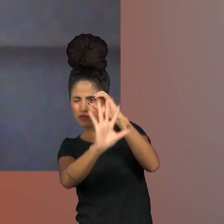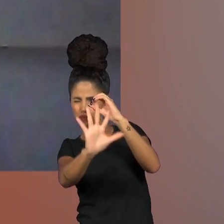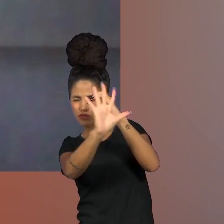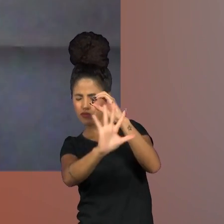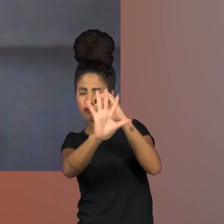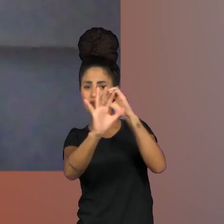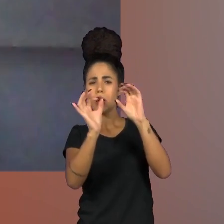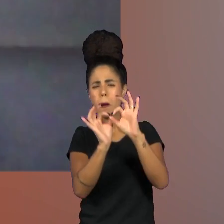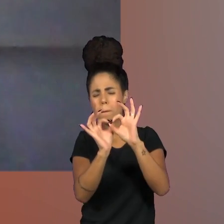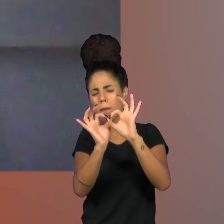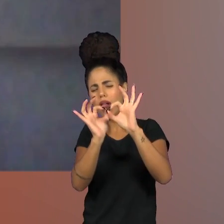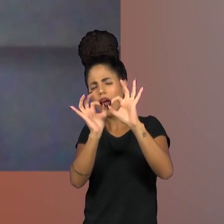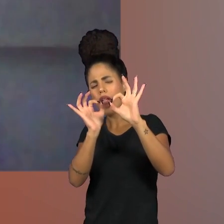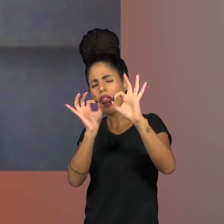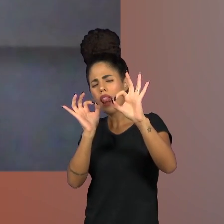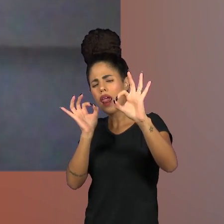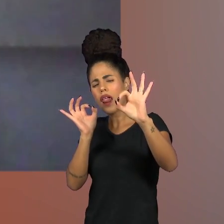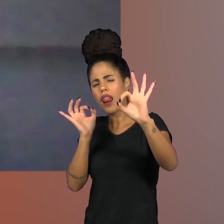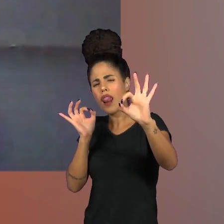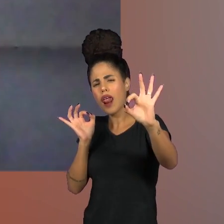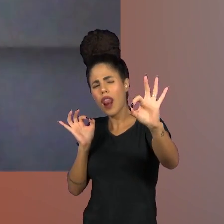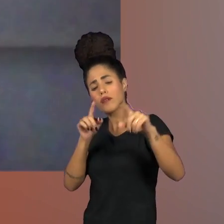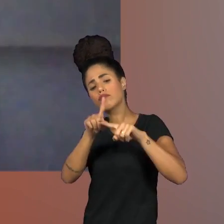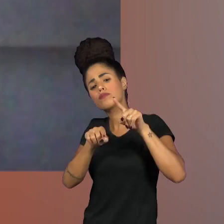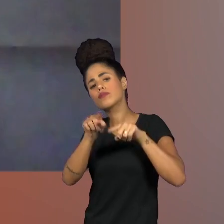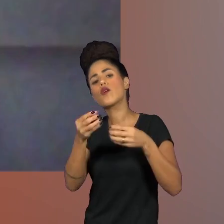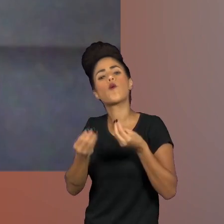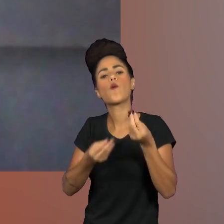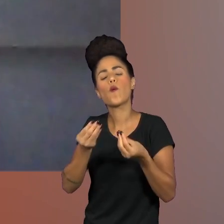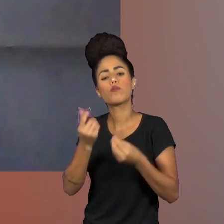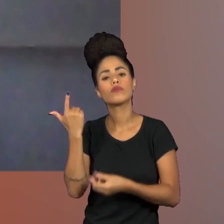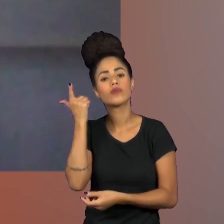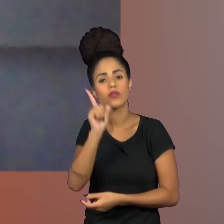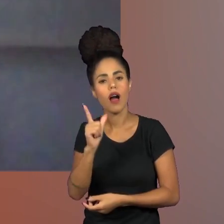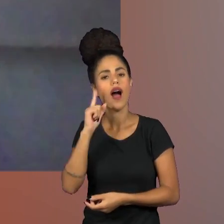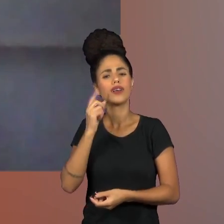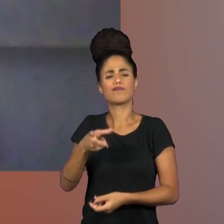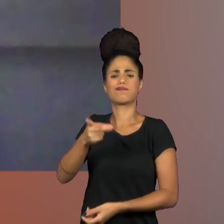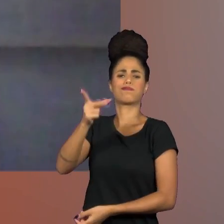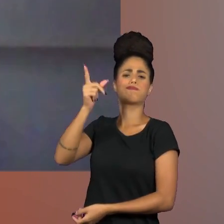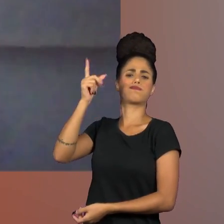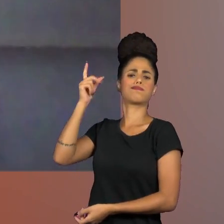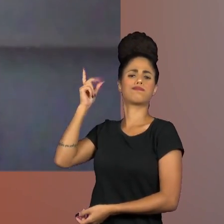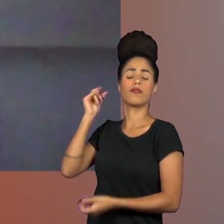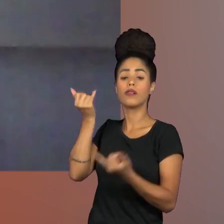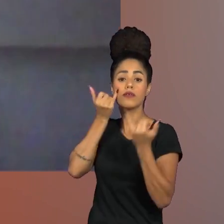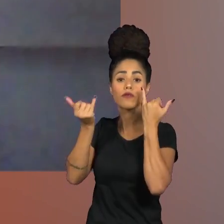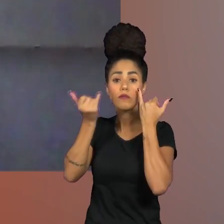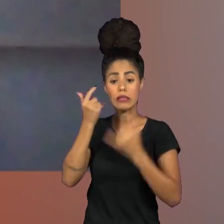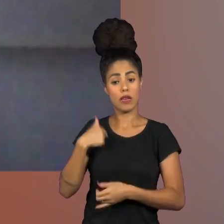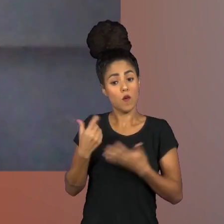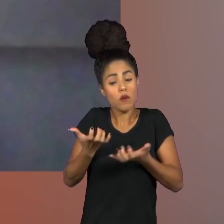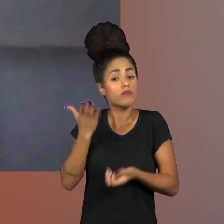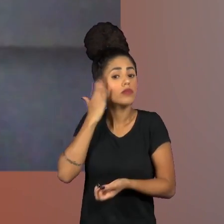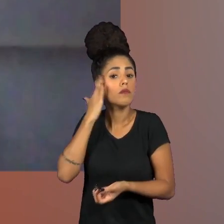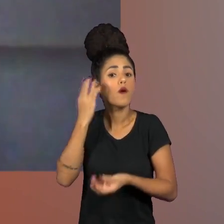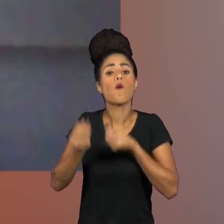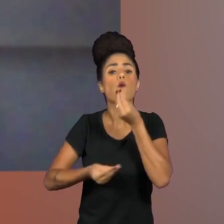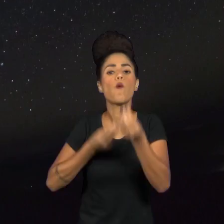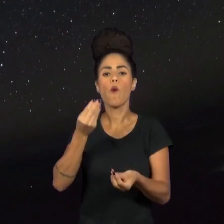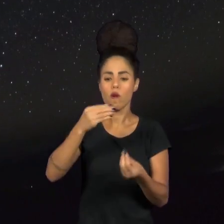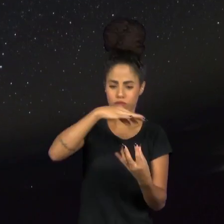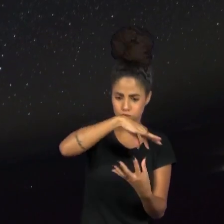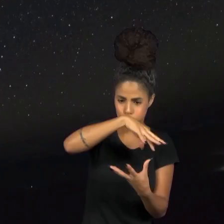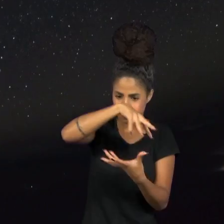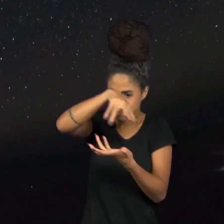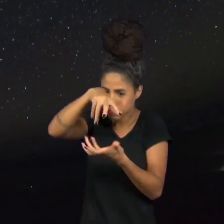mais distante está o objeto, mais antiga é a informação, e eu quero saber como o universo surgiu.